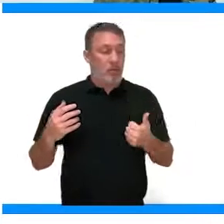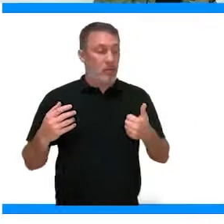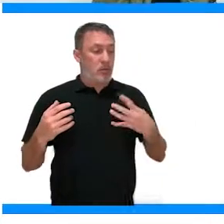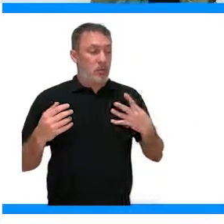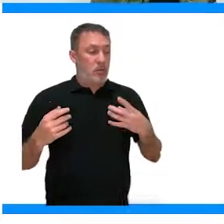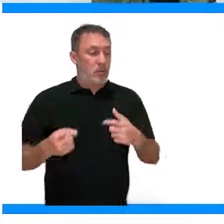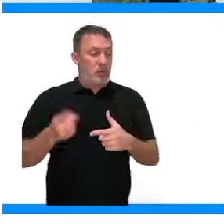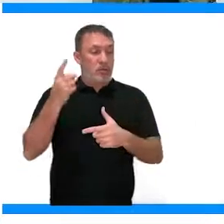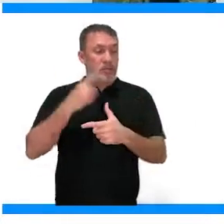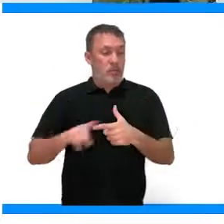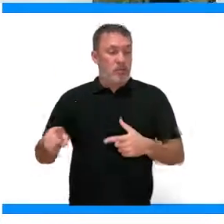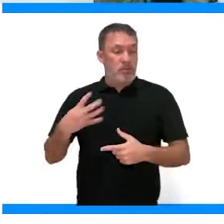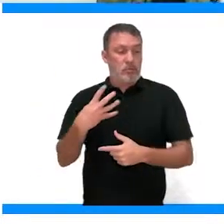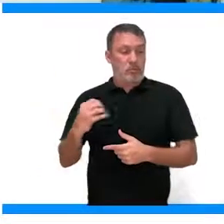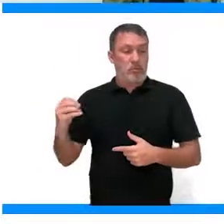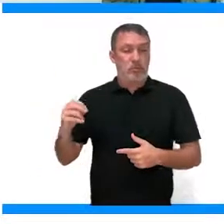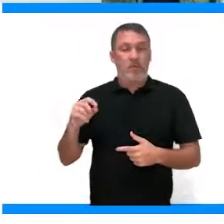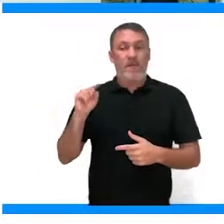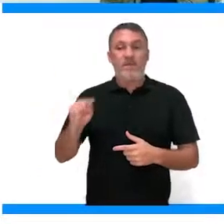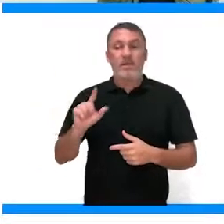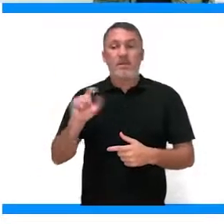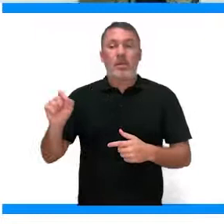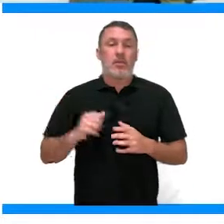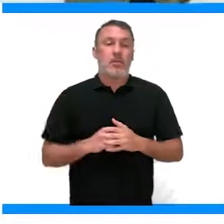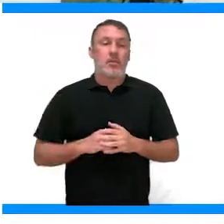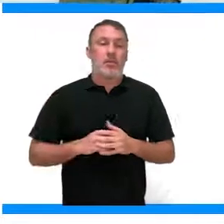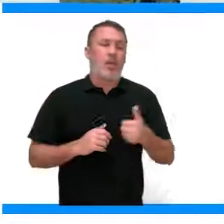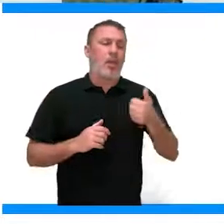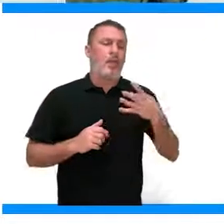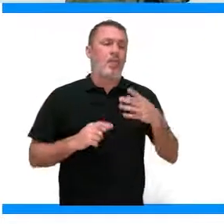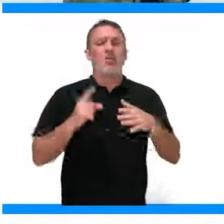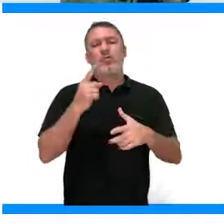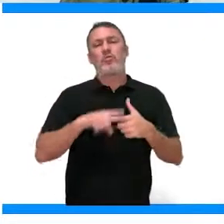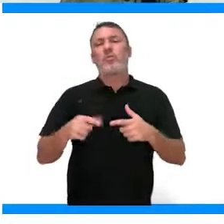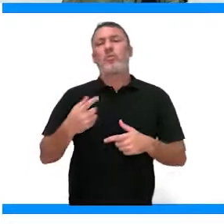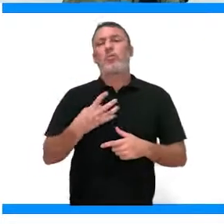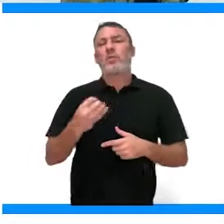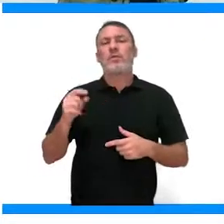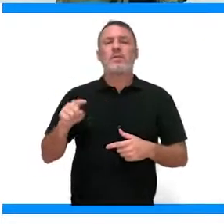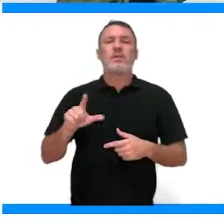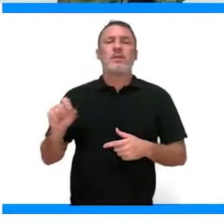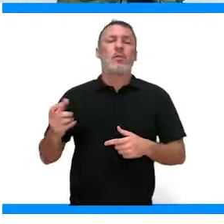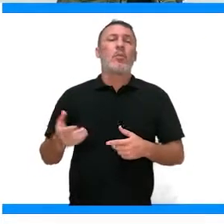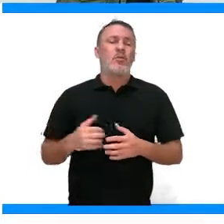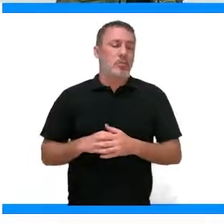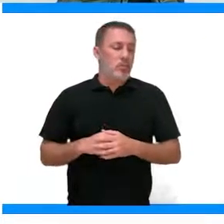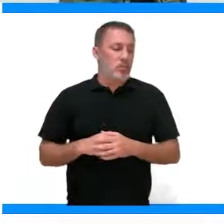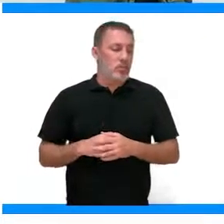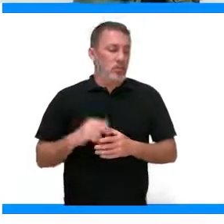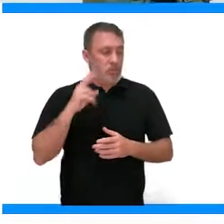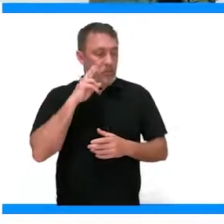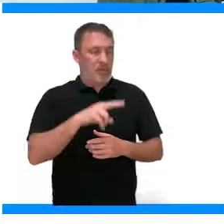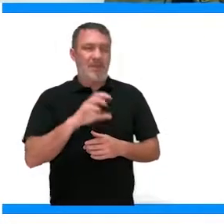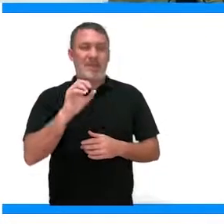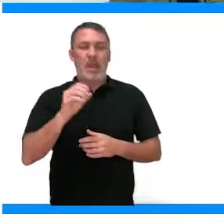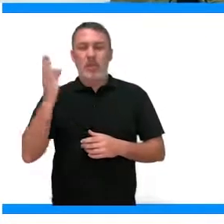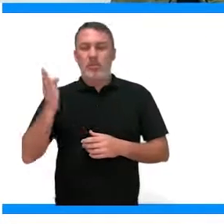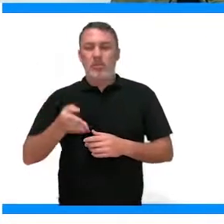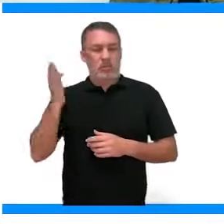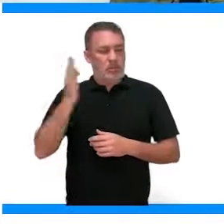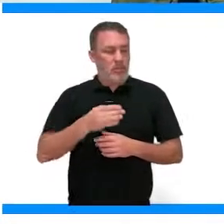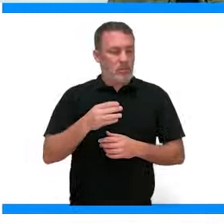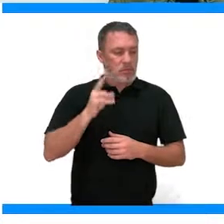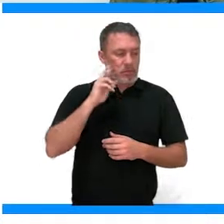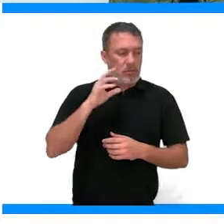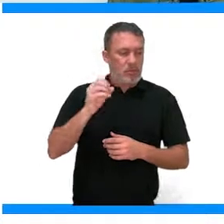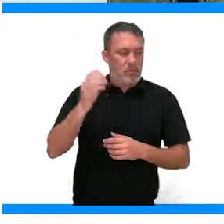14 dividido por 400 vezes 100. Quanto é que dá 14 dividido por 400 vezes 100? Se você cortar os dois zerinhos